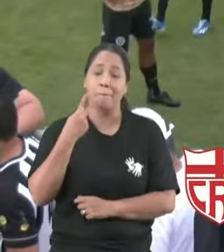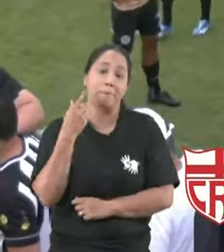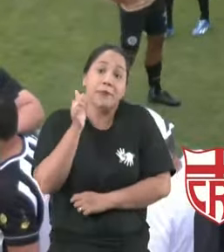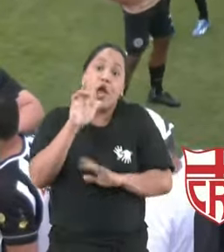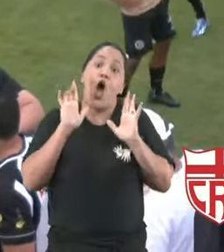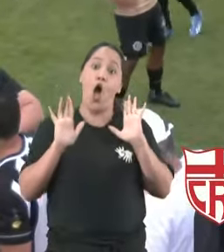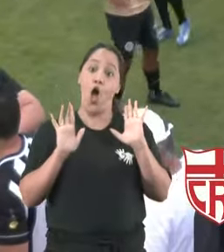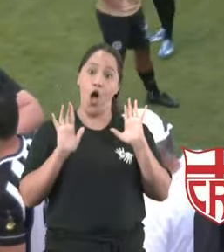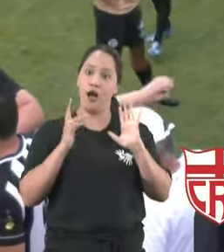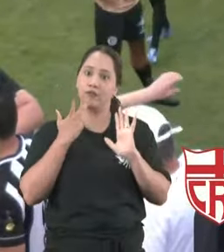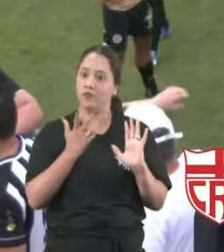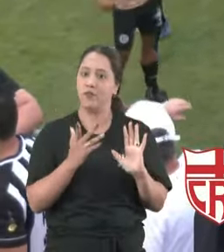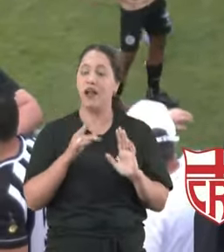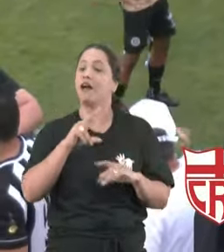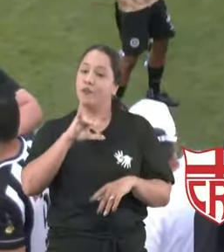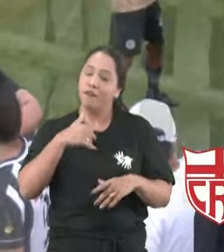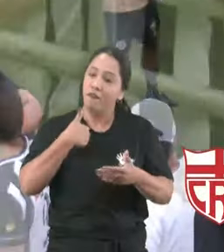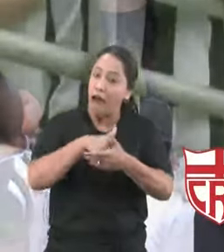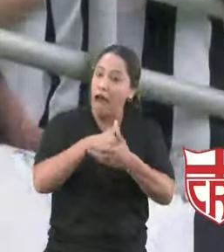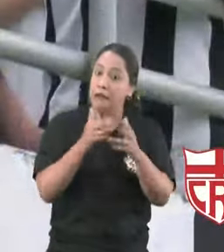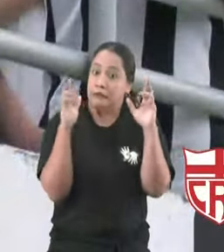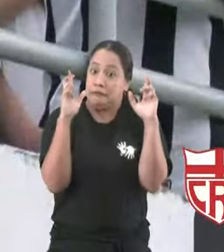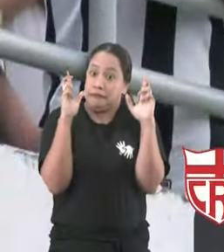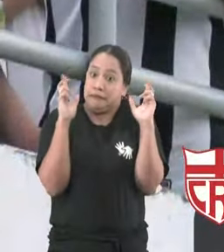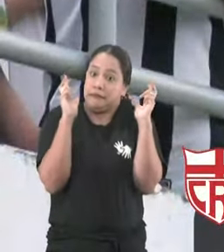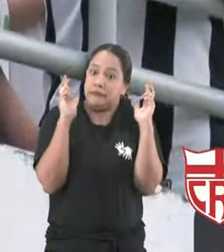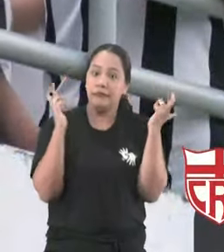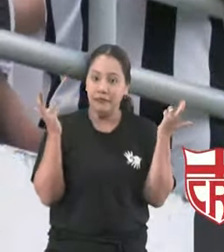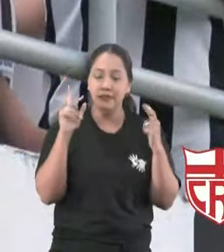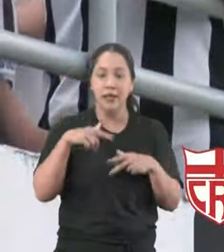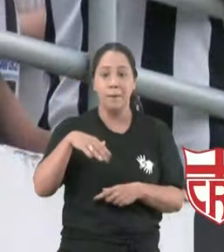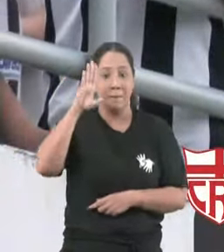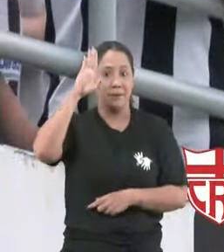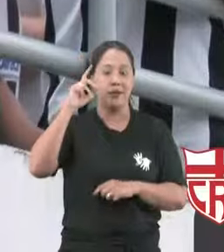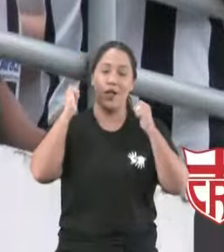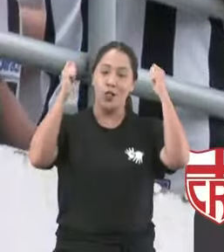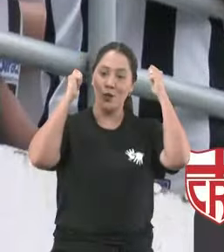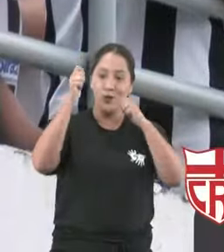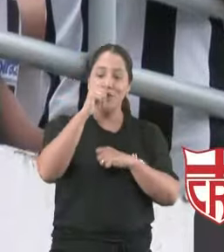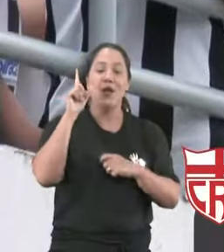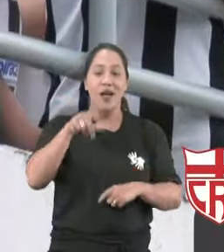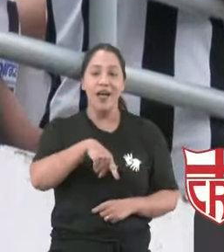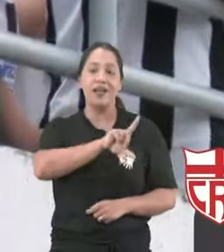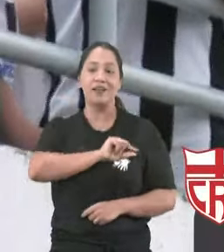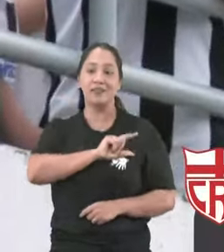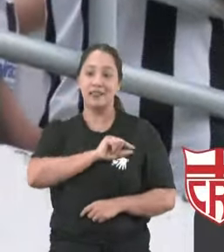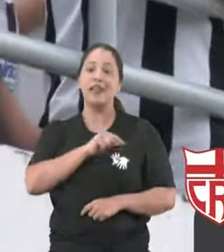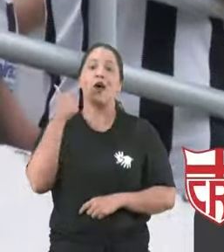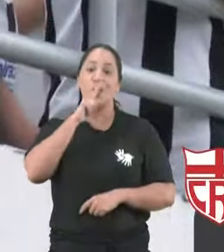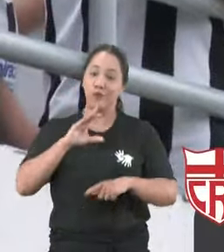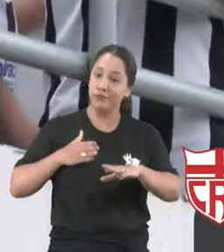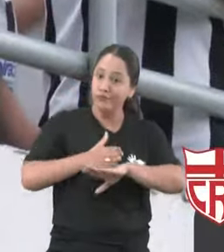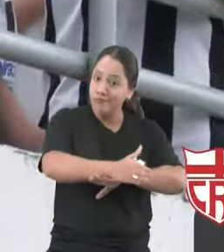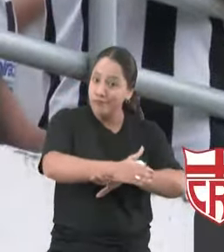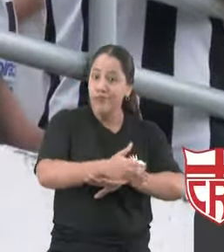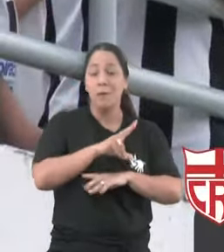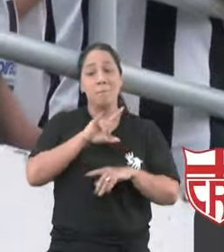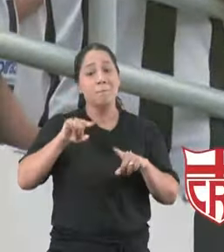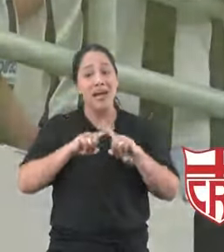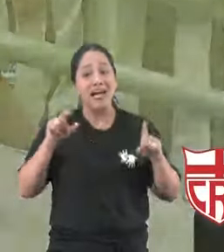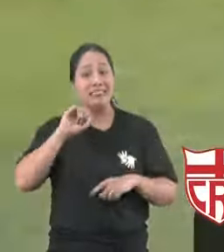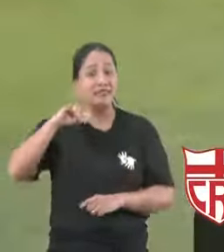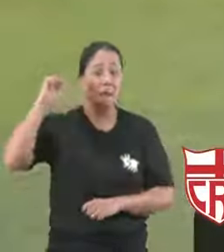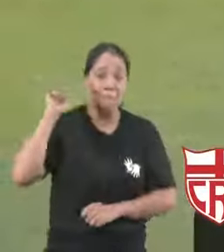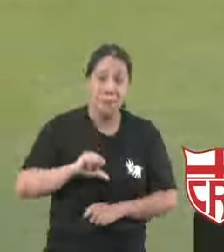vai entrar em campo. É lógico que a expectativa, sobretudo do torcedor, é que o CSA lute por um acesso, mas no pior dos cenários, ele